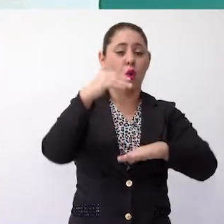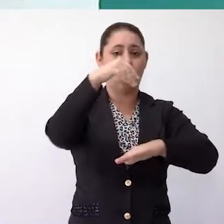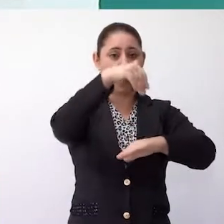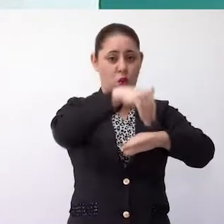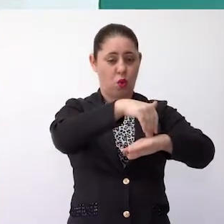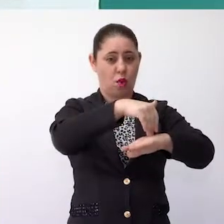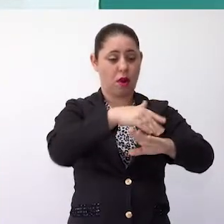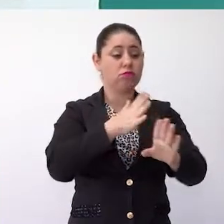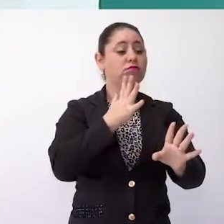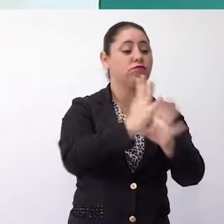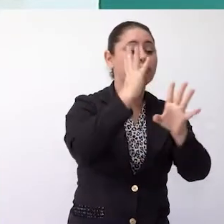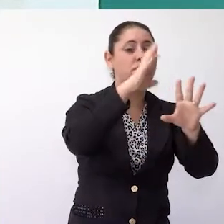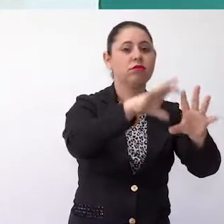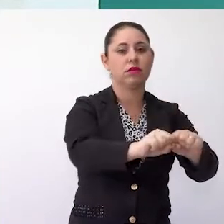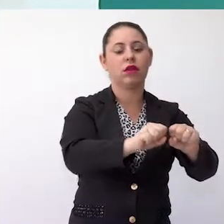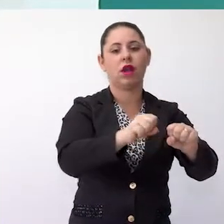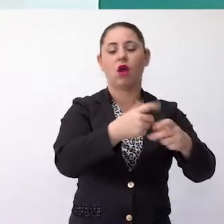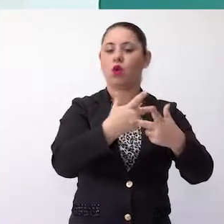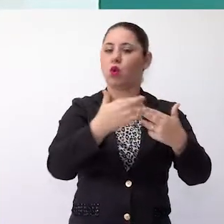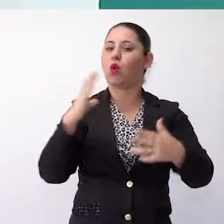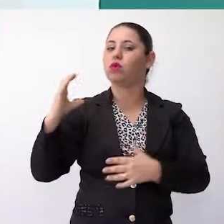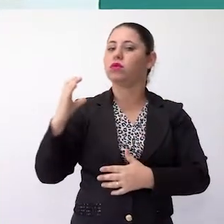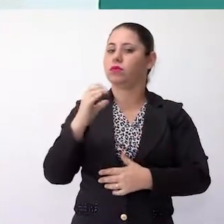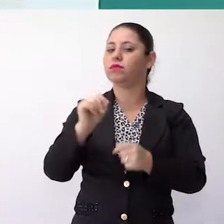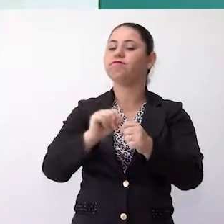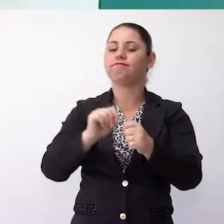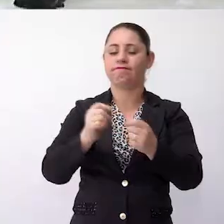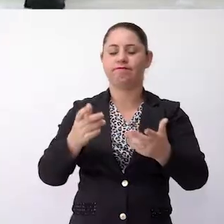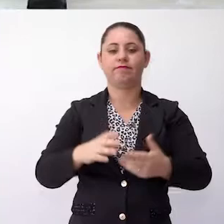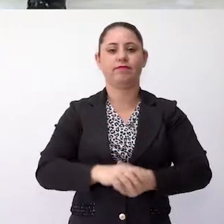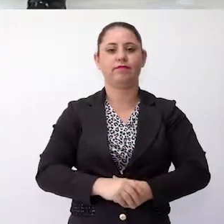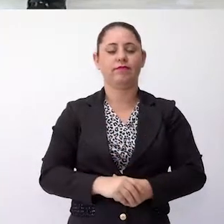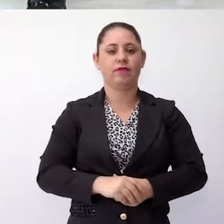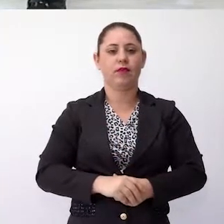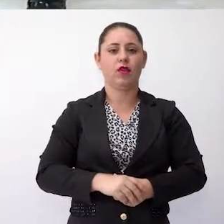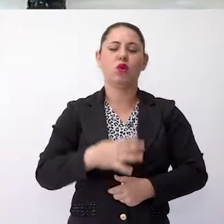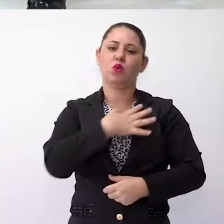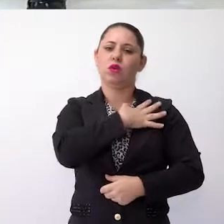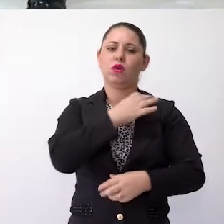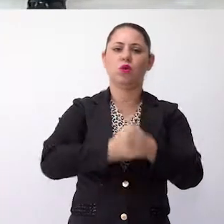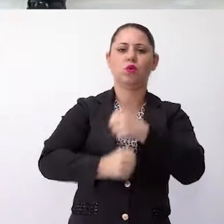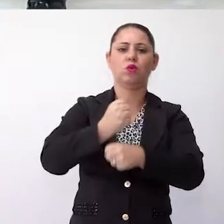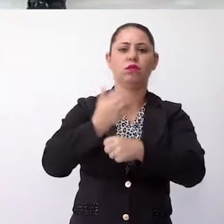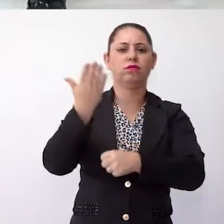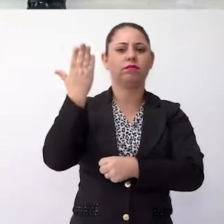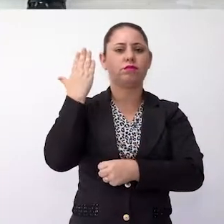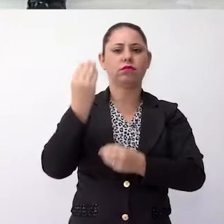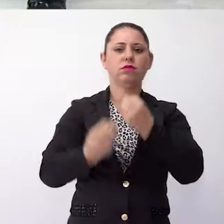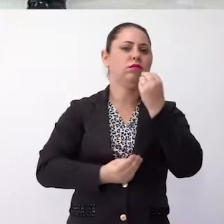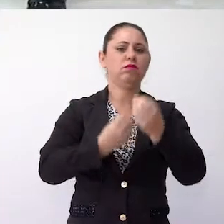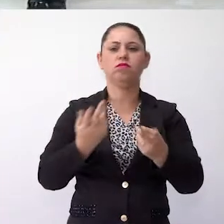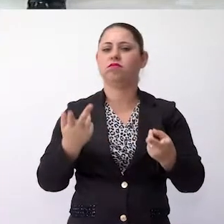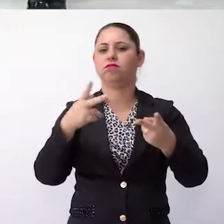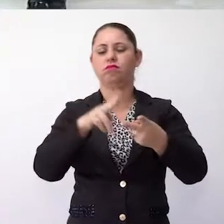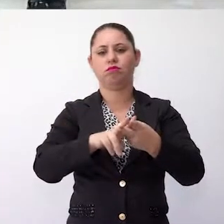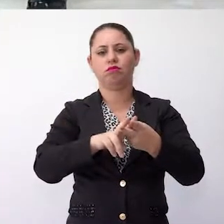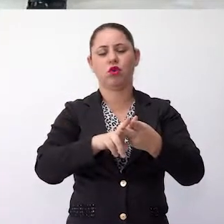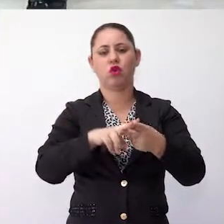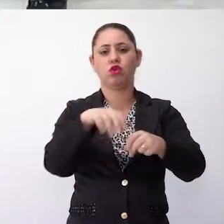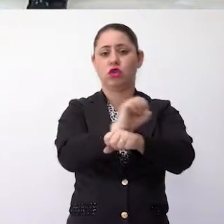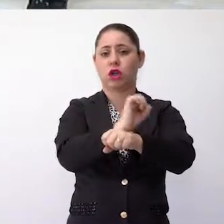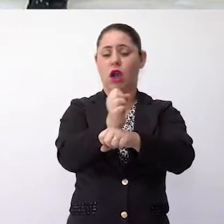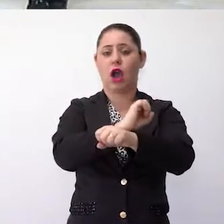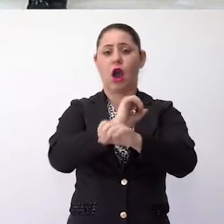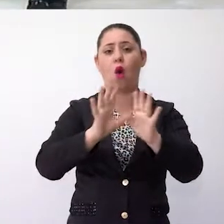dependendo, né, da quantidade e do crime que ele está transportando, do material. Coronel, o ano passado, como que foi a apreensão de carros